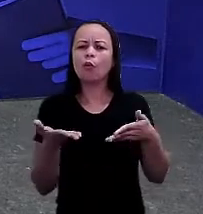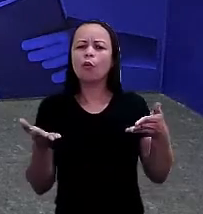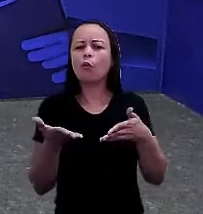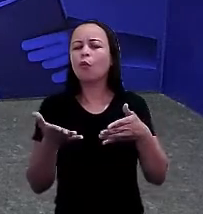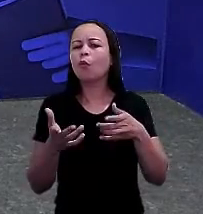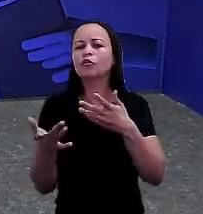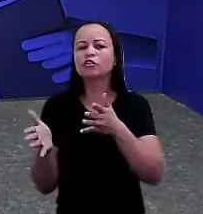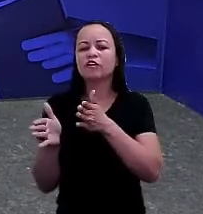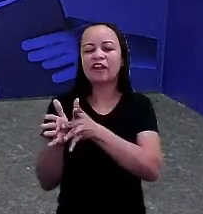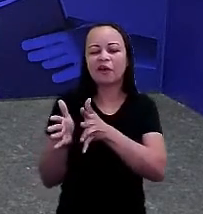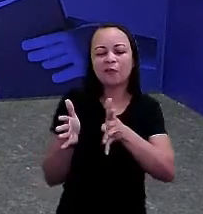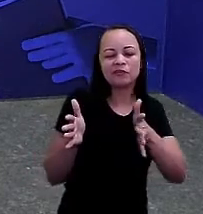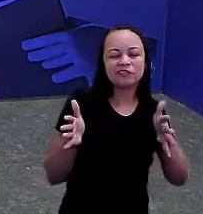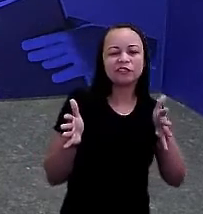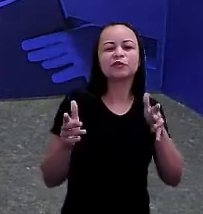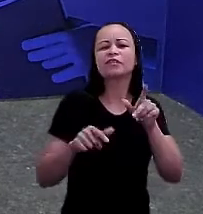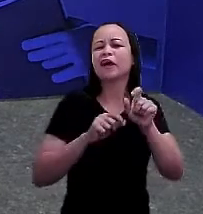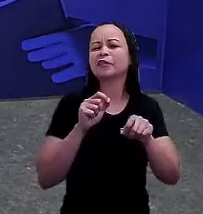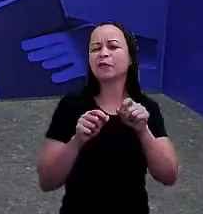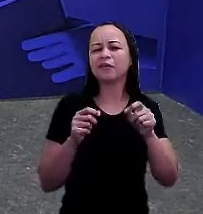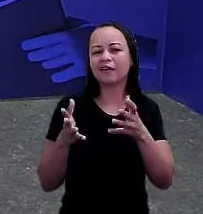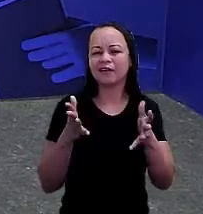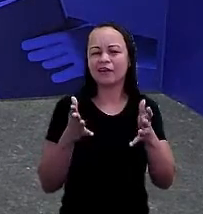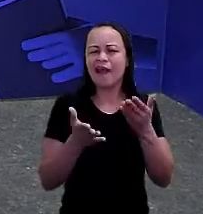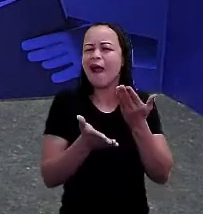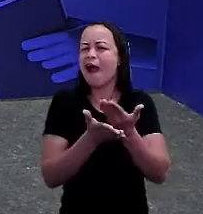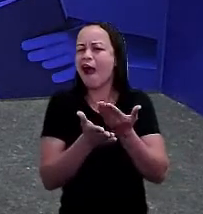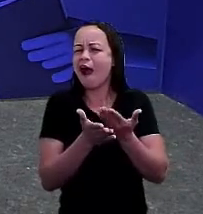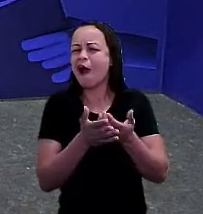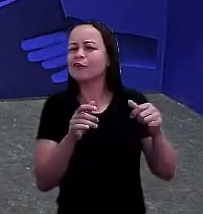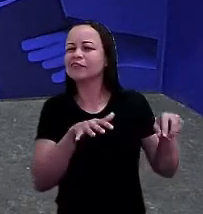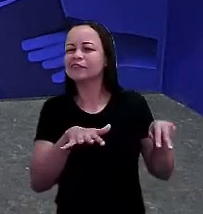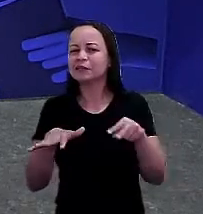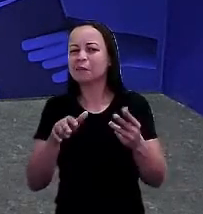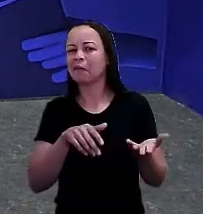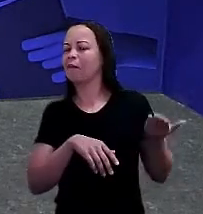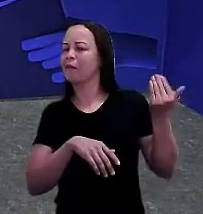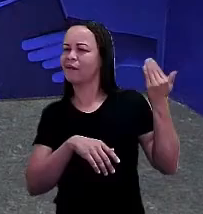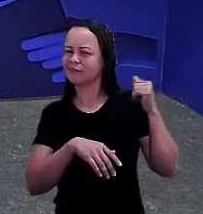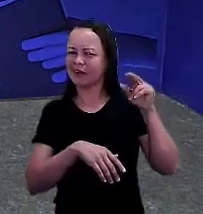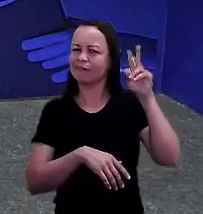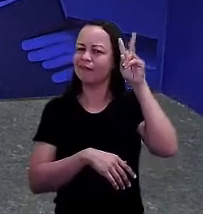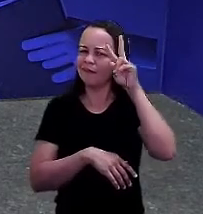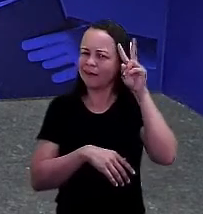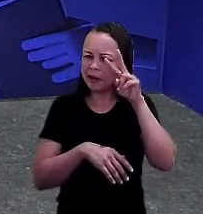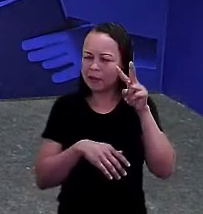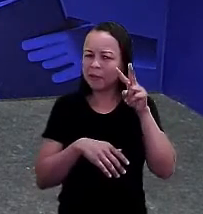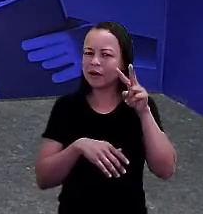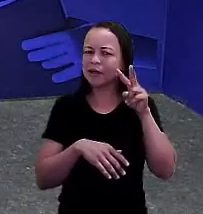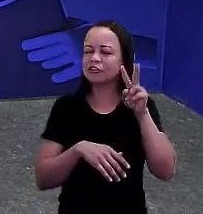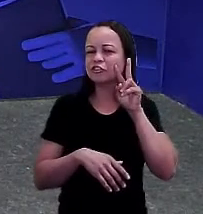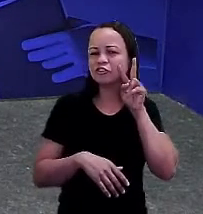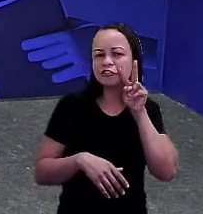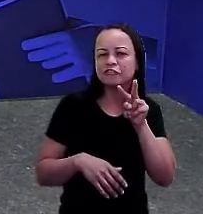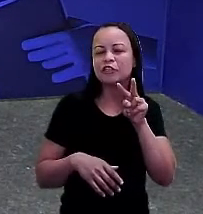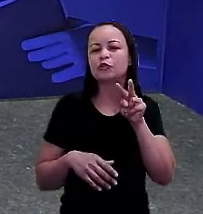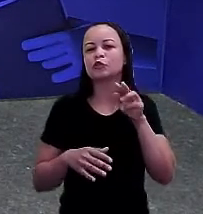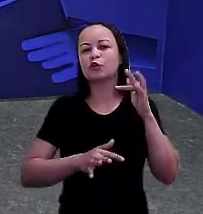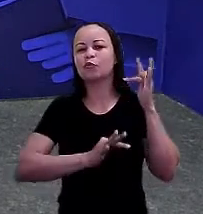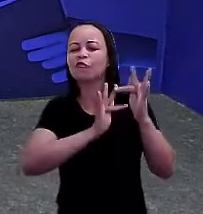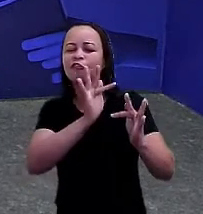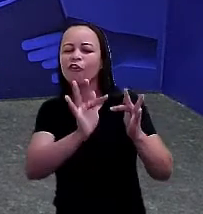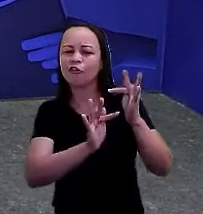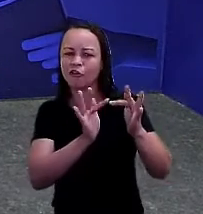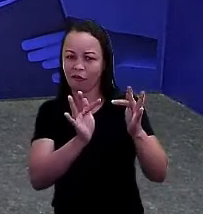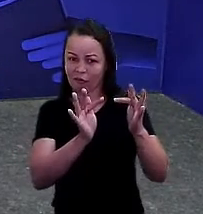gente vai dar continuidade àquela aula da semana passada, a aula que a gente vivenciou o folclore.